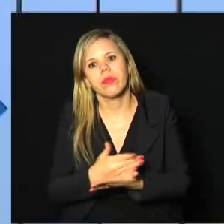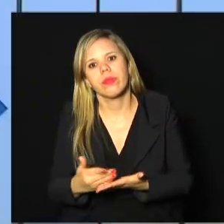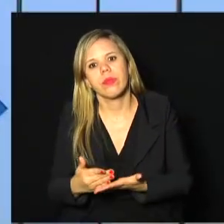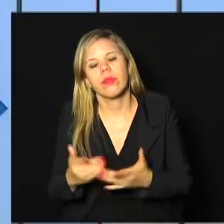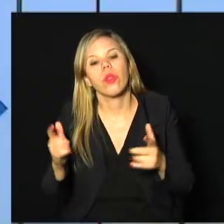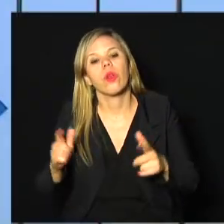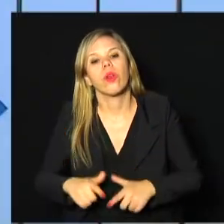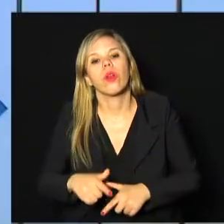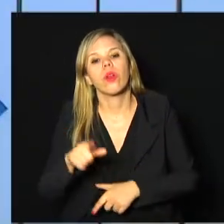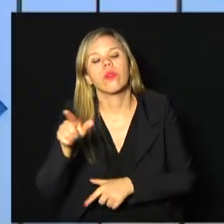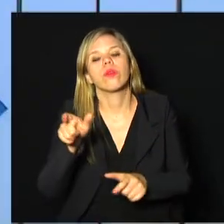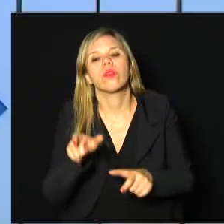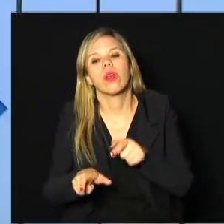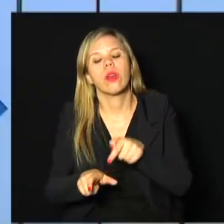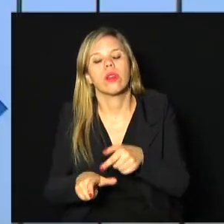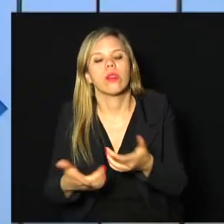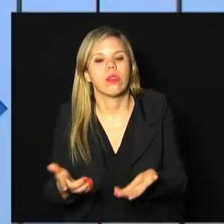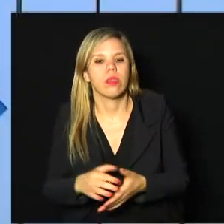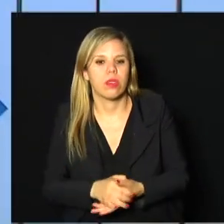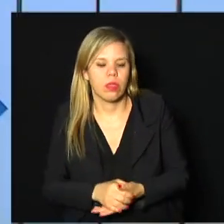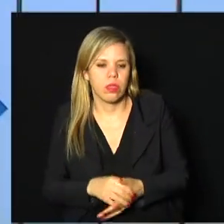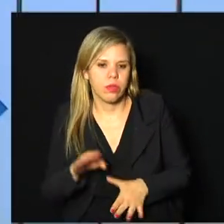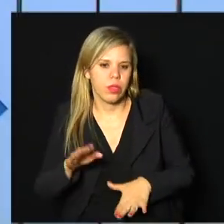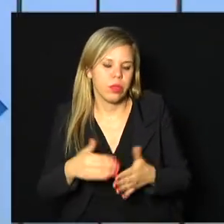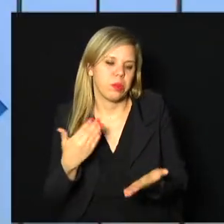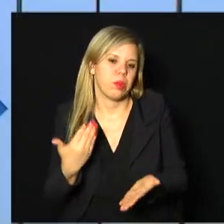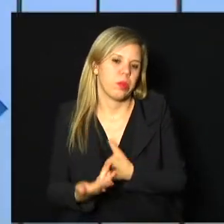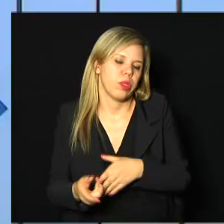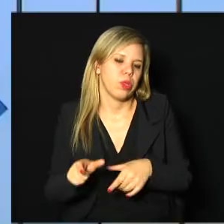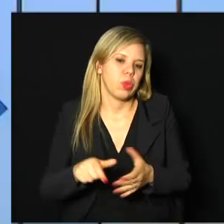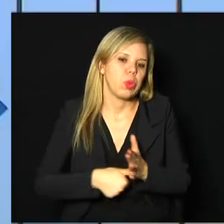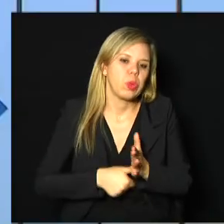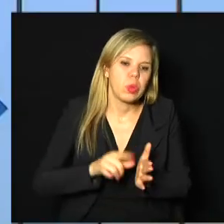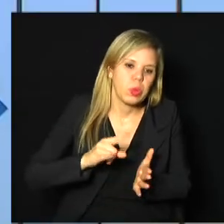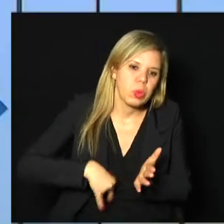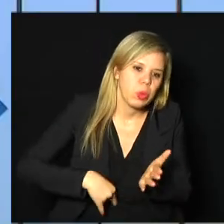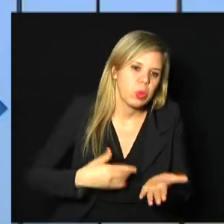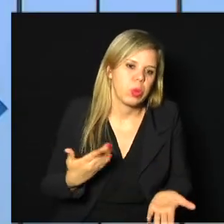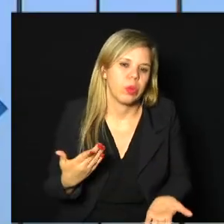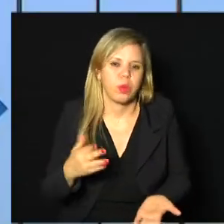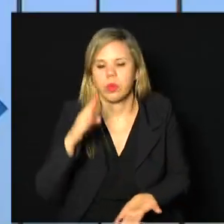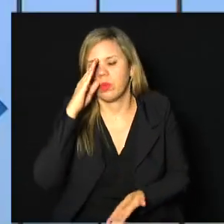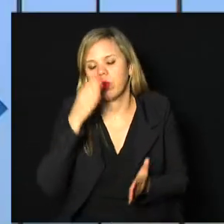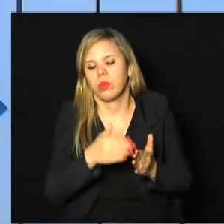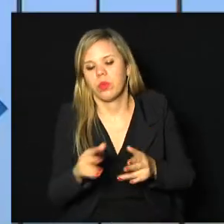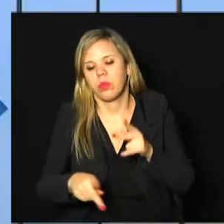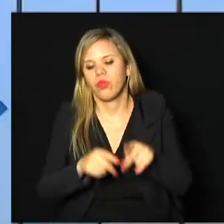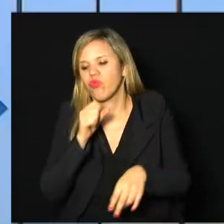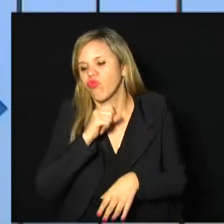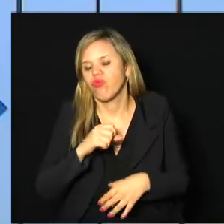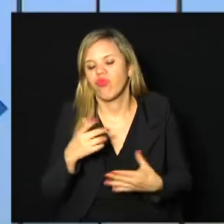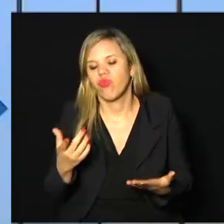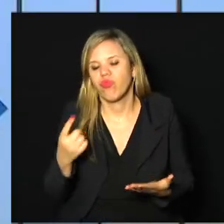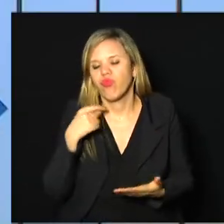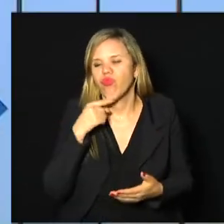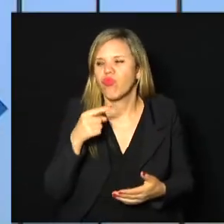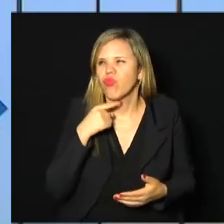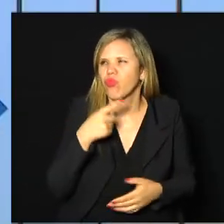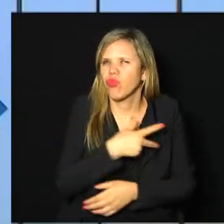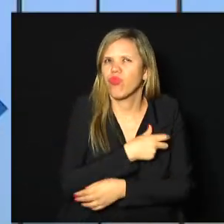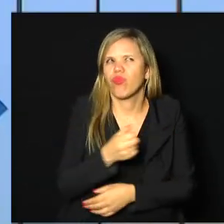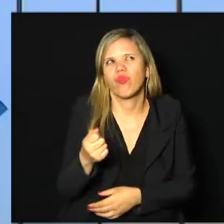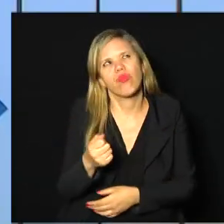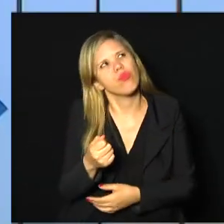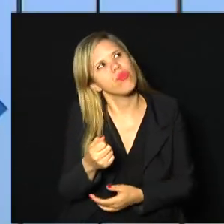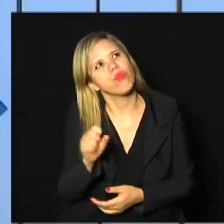gente começou, onde é que está a sua carteirinha, né, doutora? Às vezes a gente perde esse documento, né, principalmente na fase adulta, e fica em dúvida